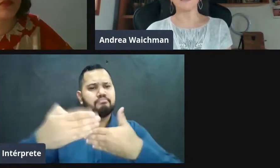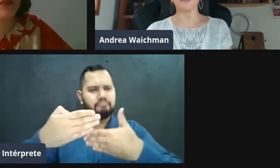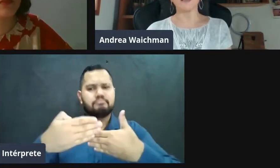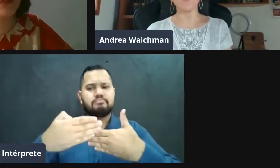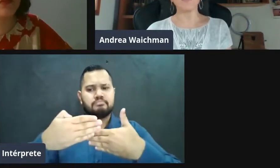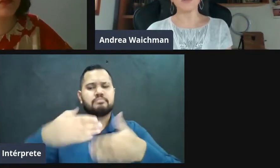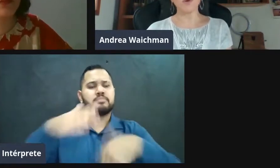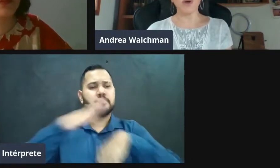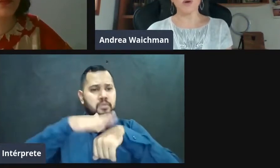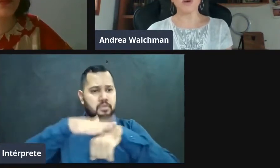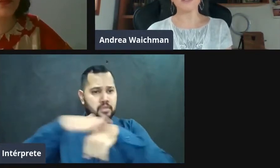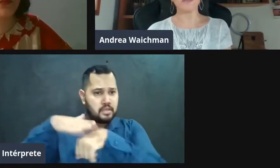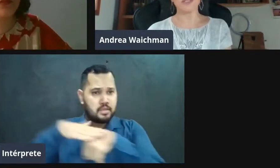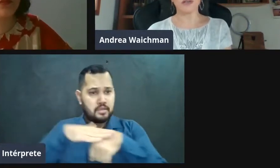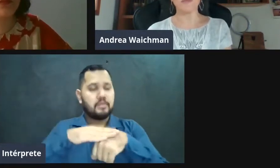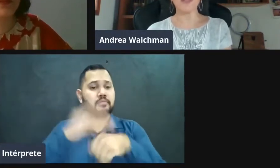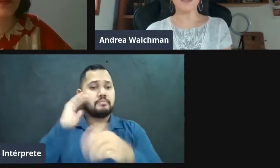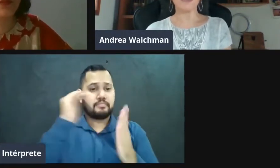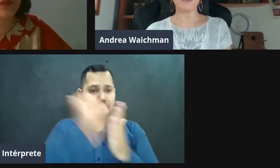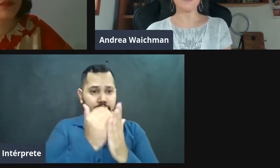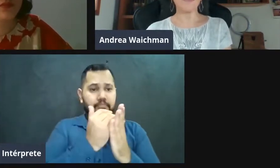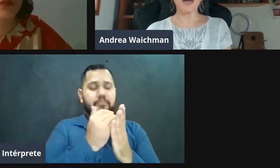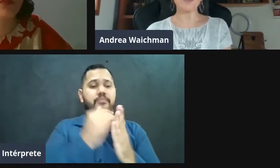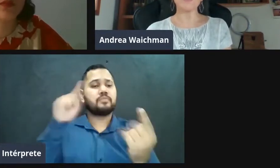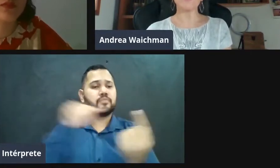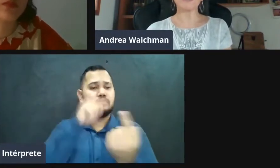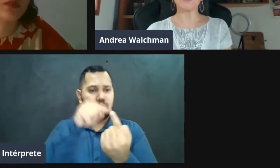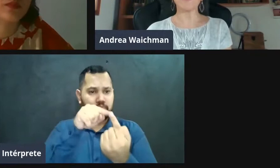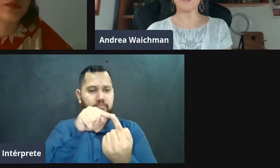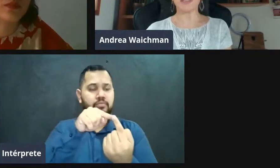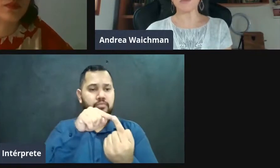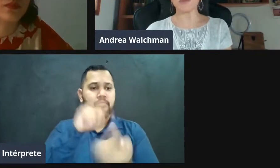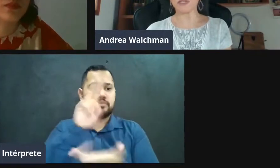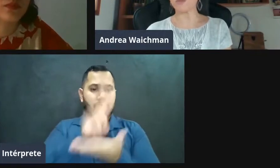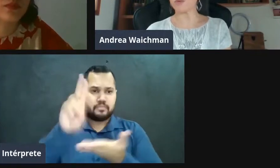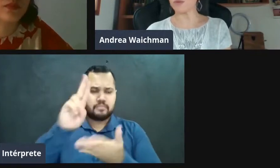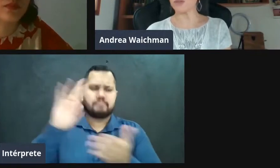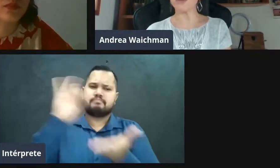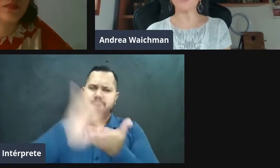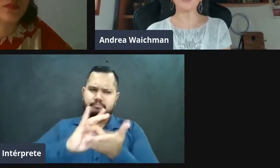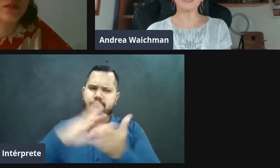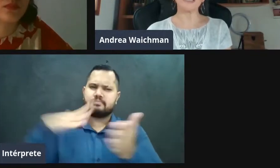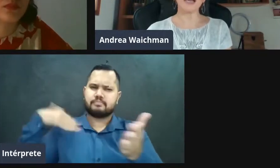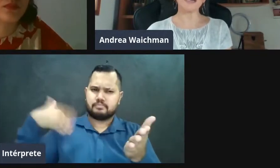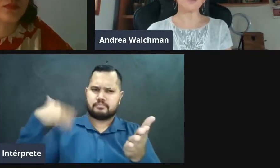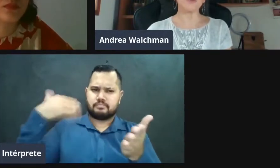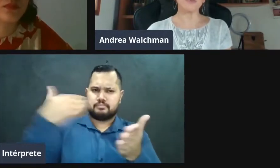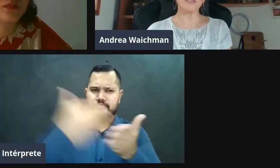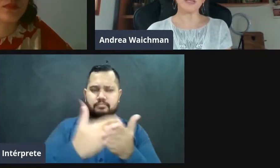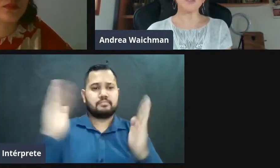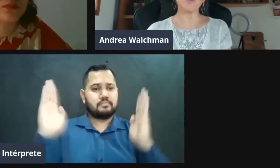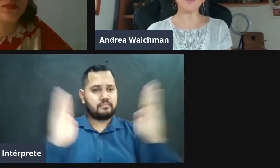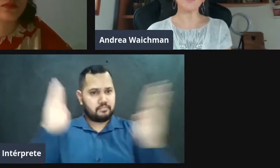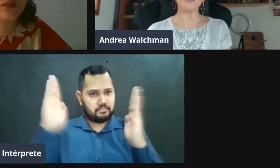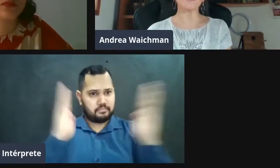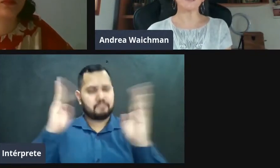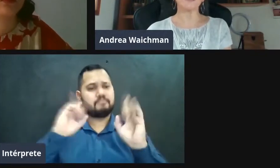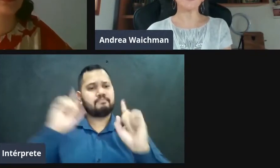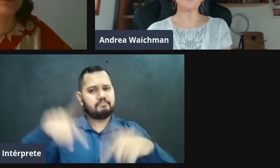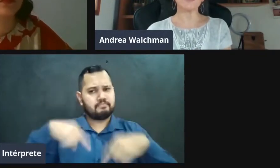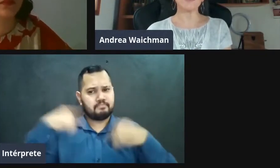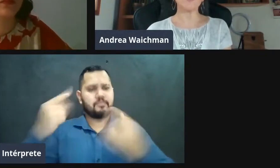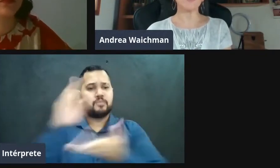independência, cumprindo com a nossa missão. De fato, estamos passando por um período de forte ataque às universidades